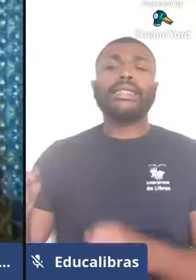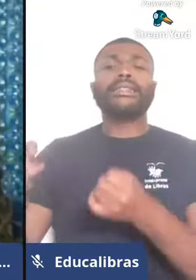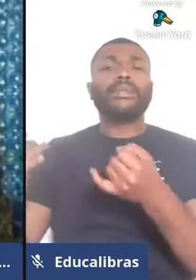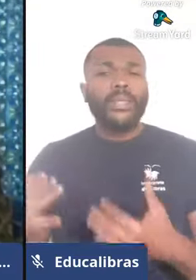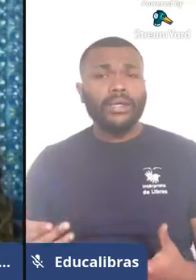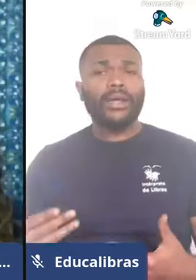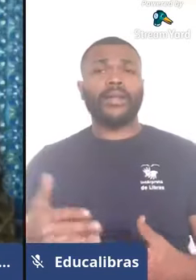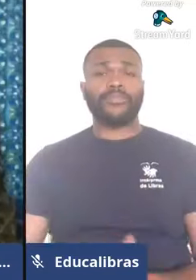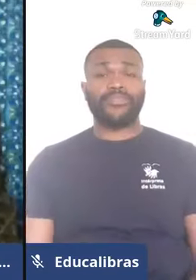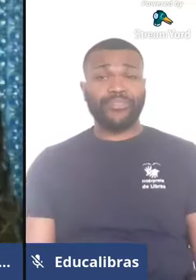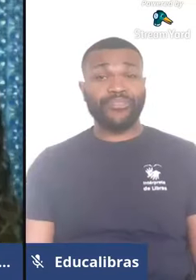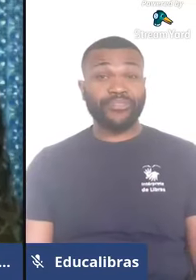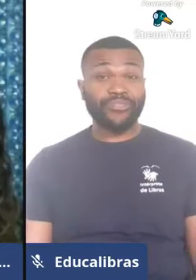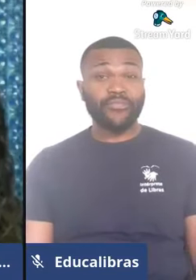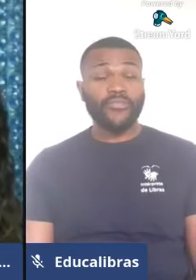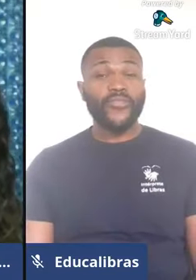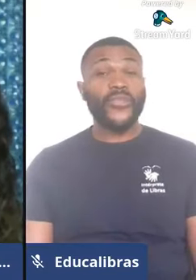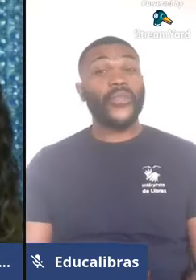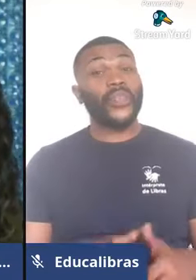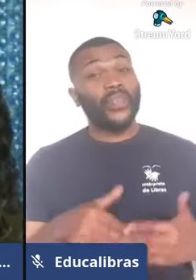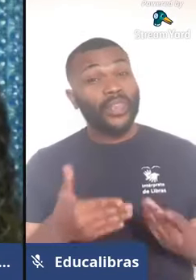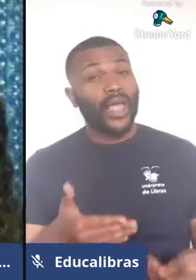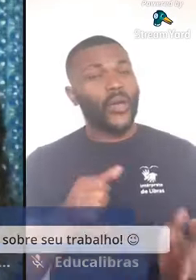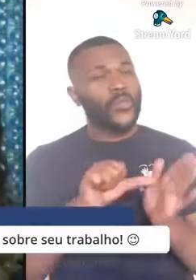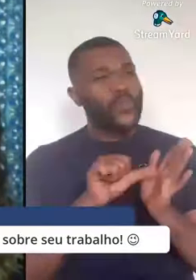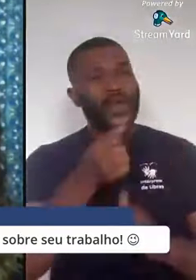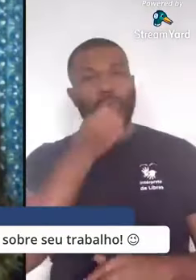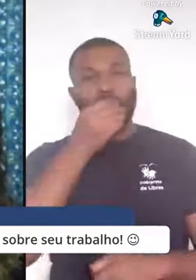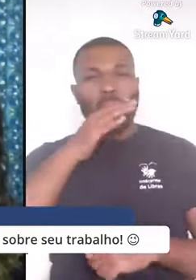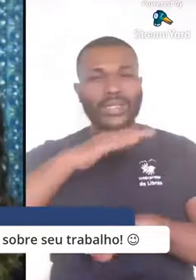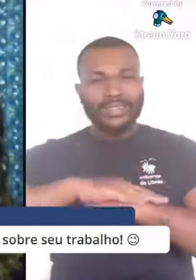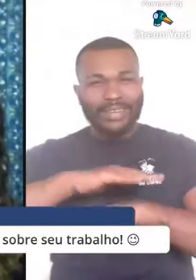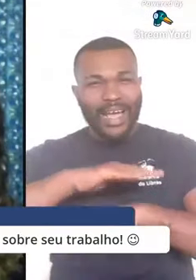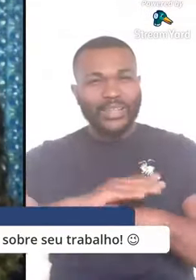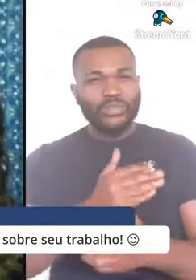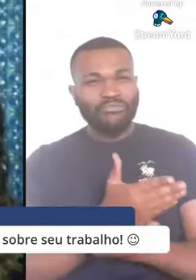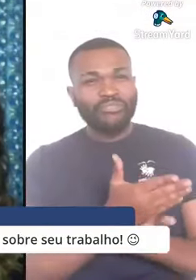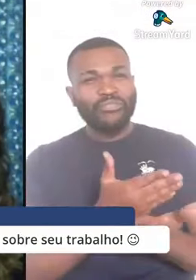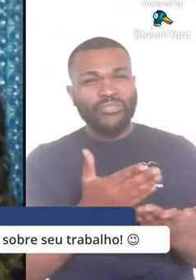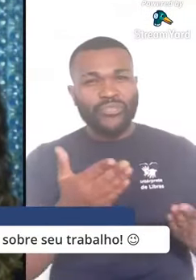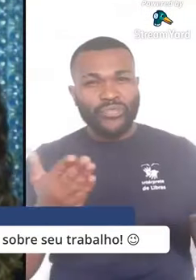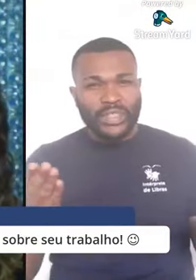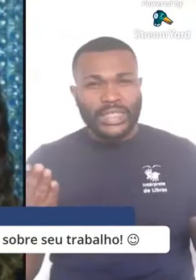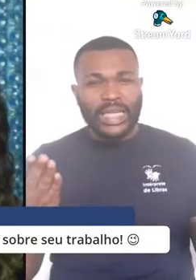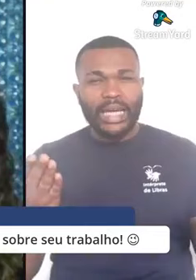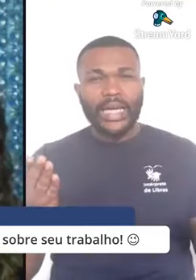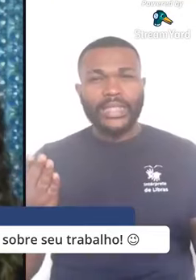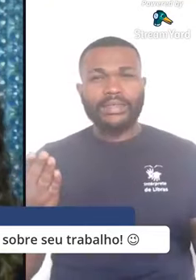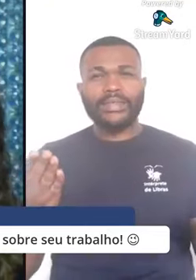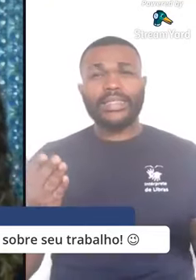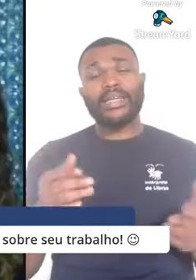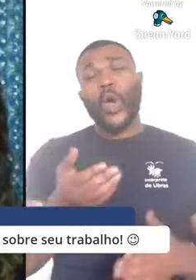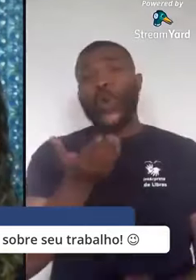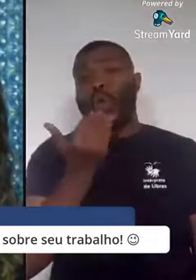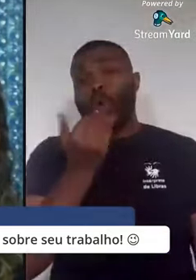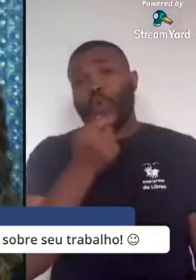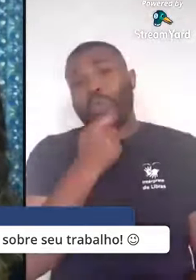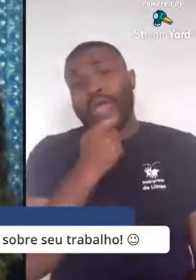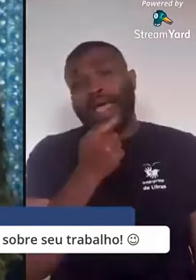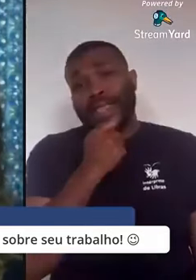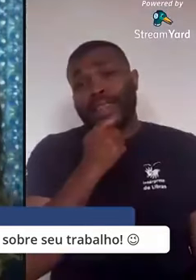com então, primeiro, boa tarde, né, para todo mundo. Não sei, o pessoal fala que não pode dar boa tarde antes de almoçar. Eu não almocei